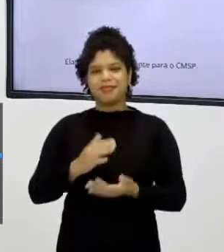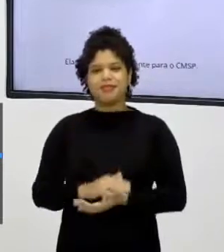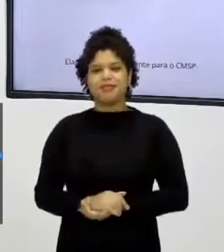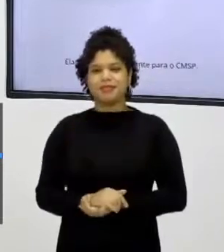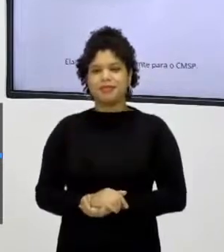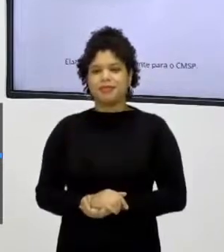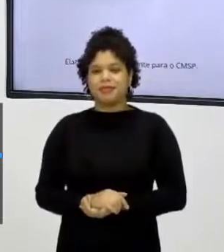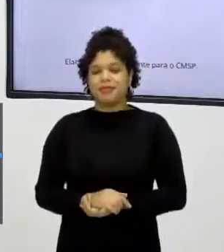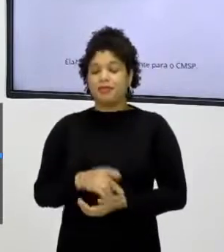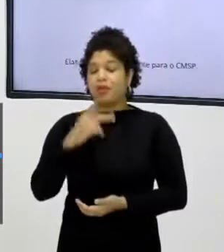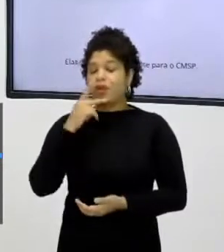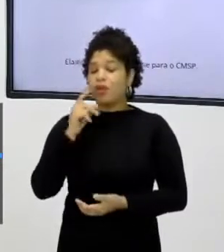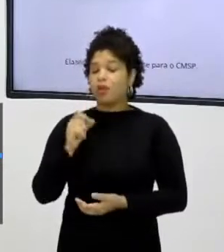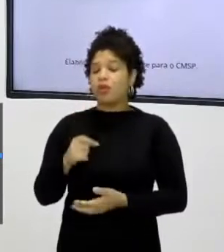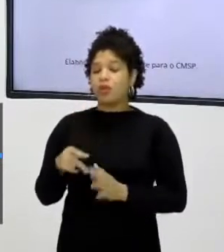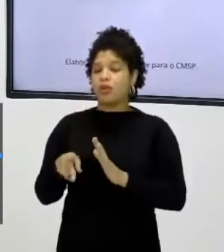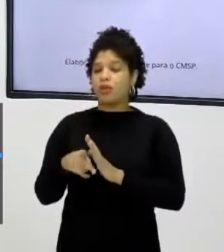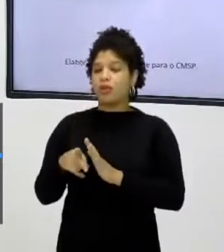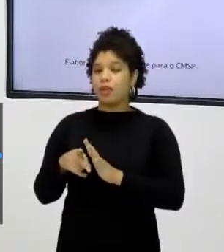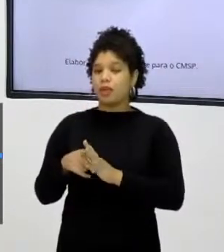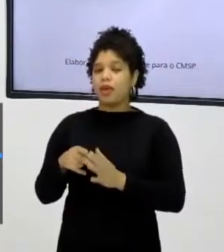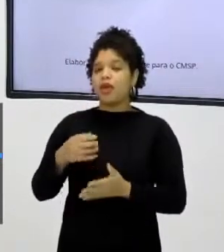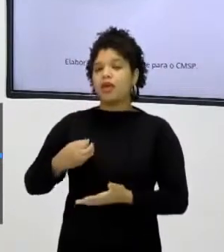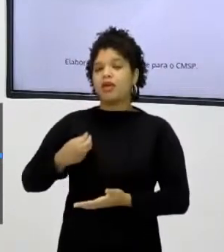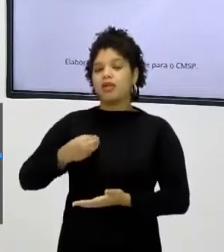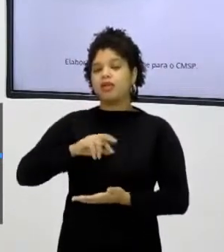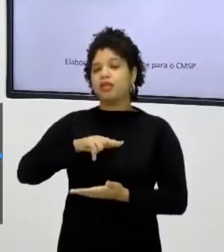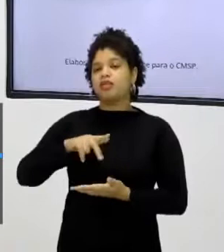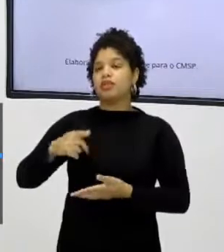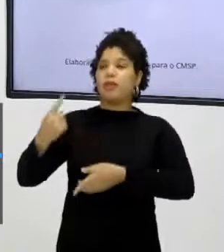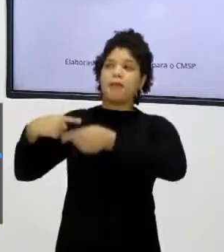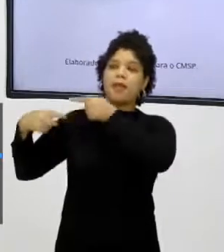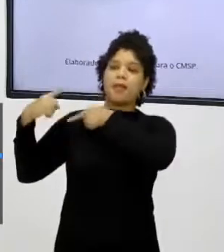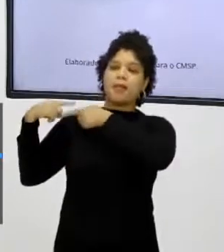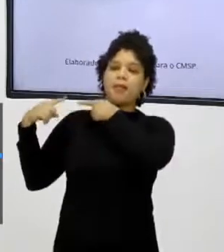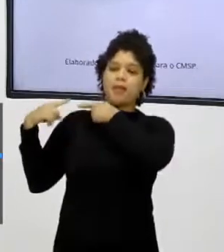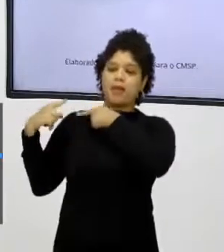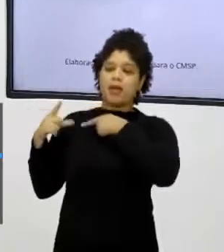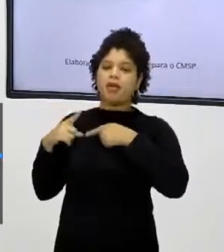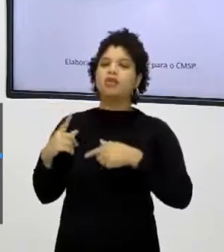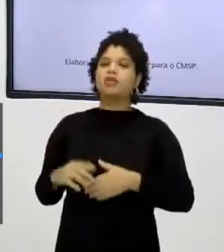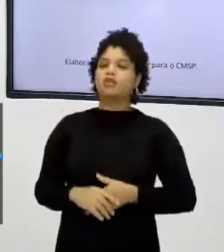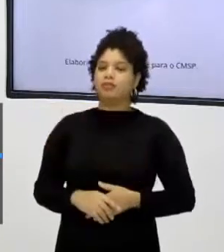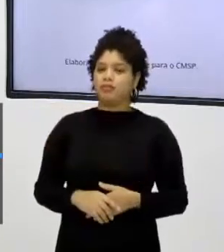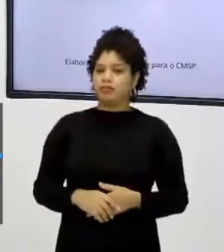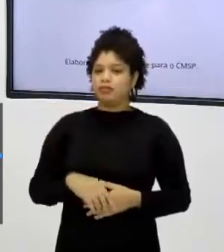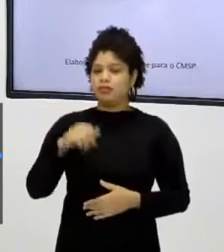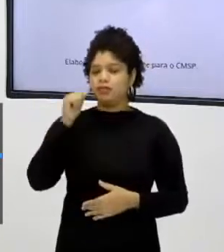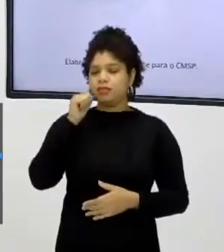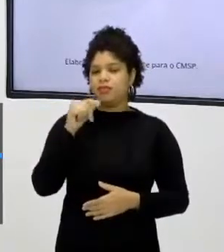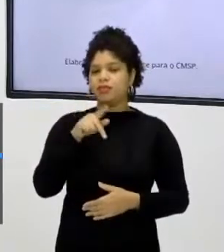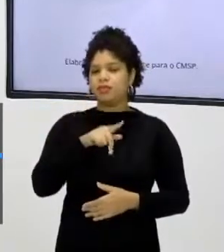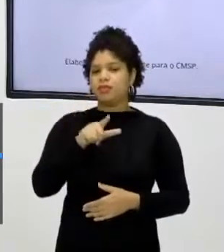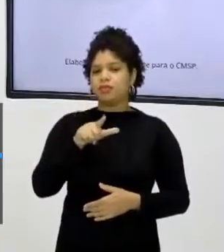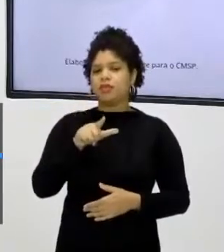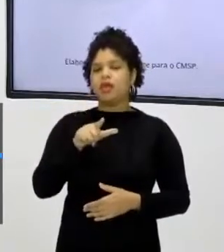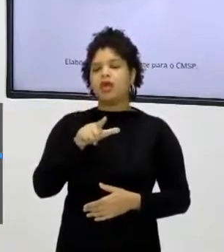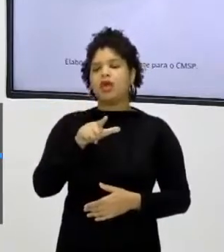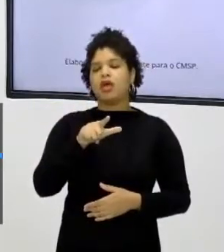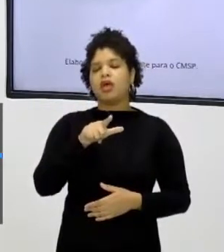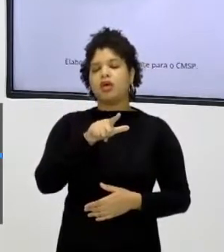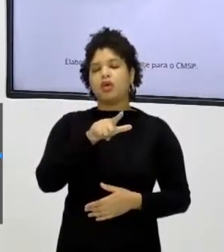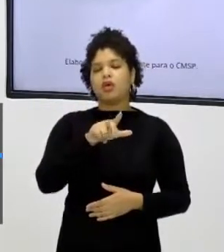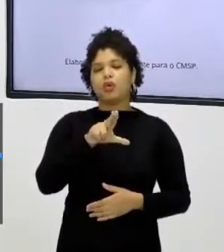possuem ancestralidade comum, com modificações ao longo do tempo, né? Professor, opa, muito bom. Professor Silmara colocou ancestrais comum. Escola